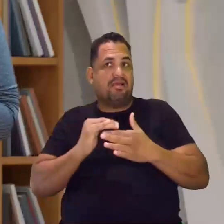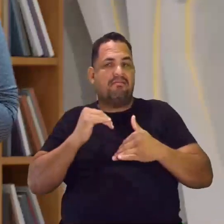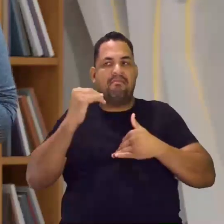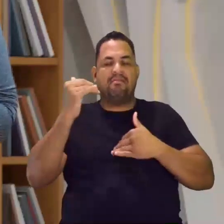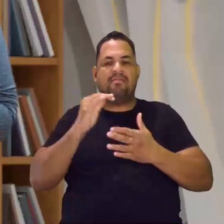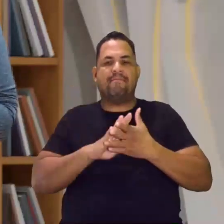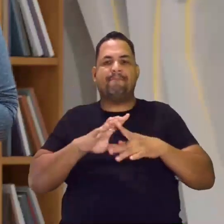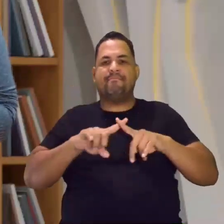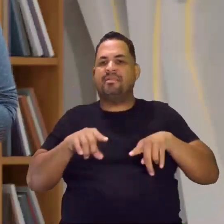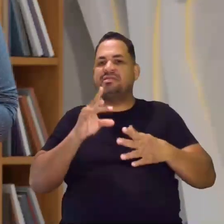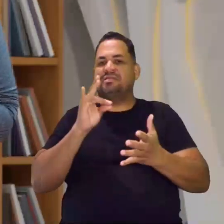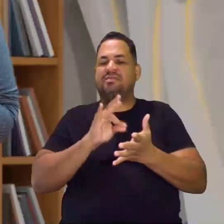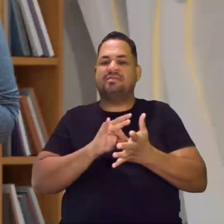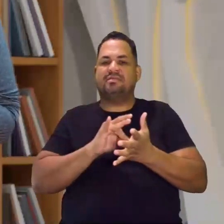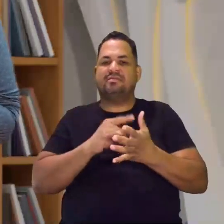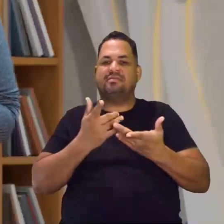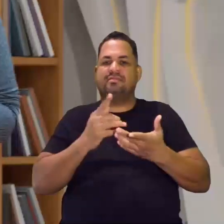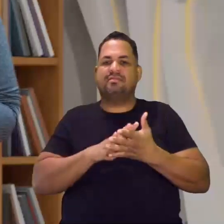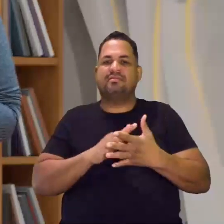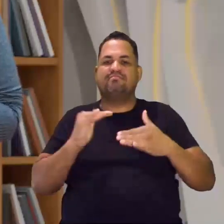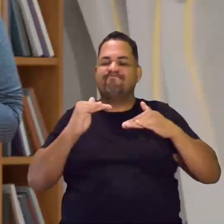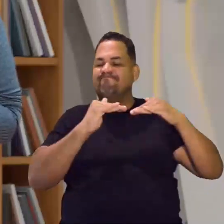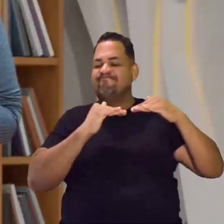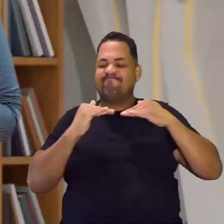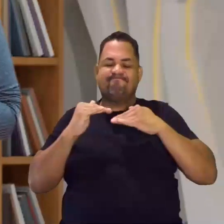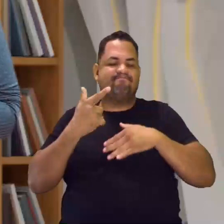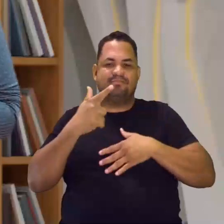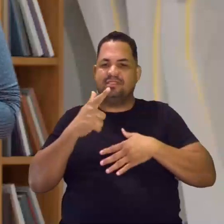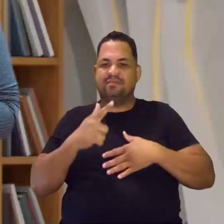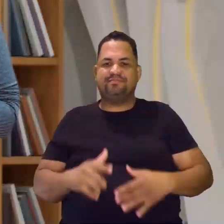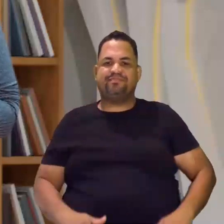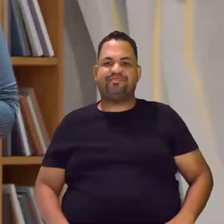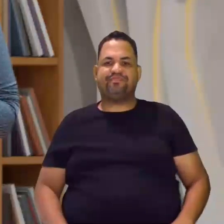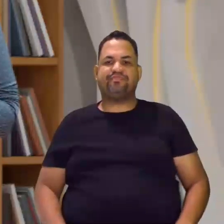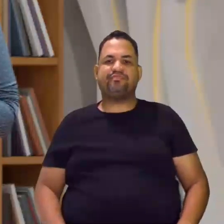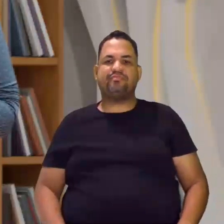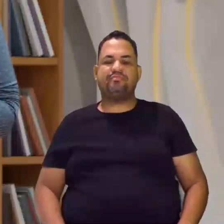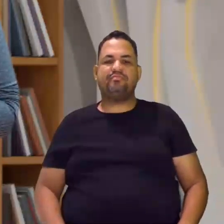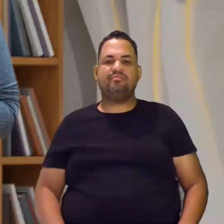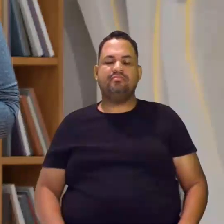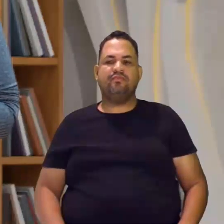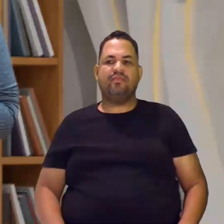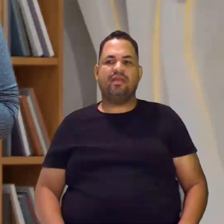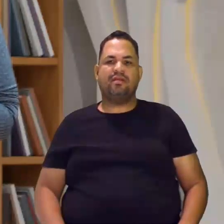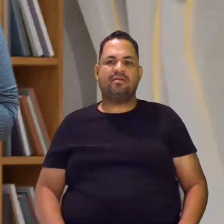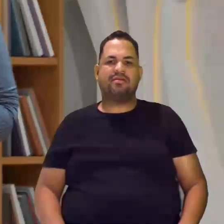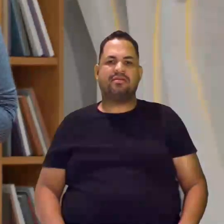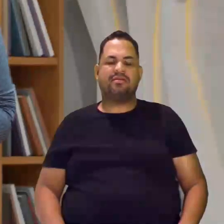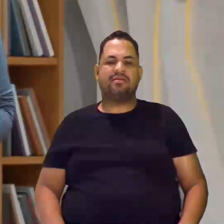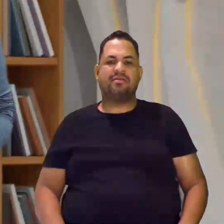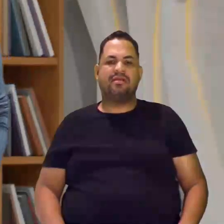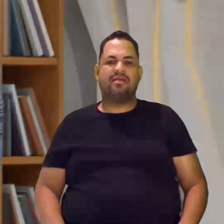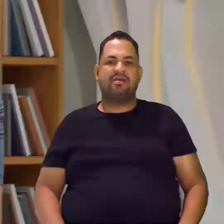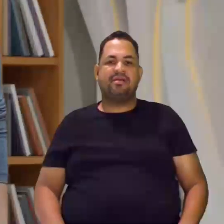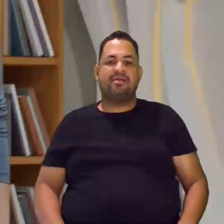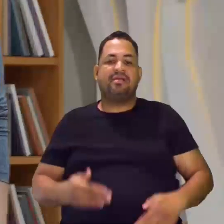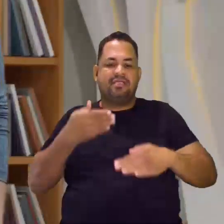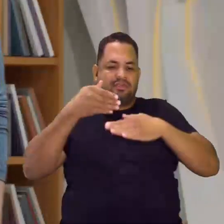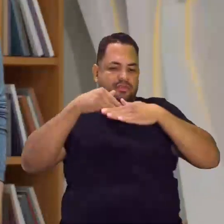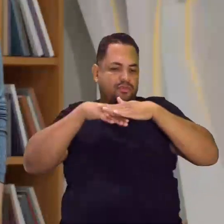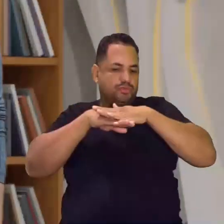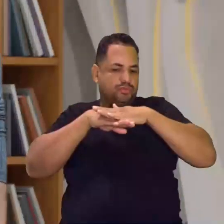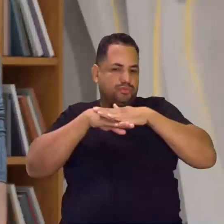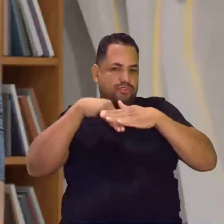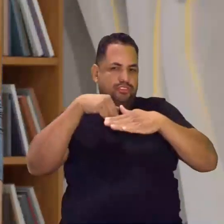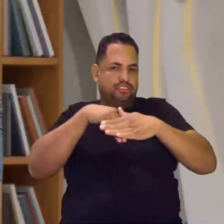mas na prática, essa harmonia, ela não existe, né? Ela, na verdade, é velada, existe